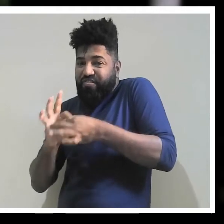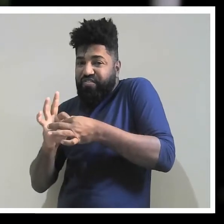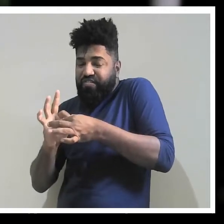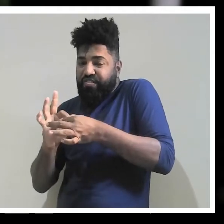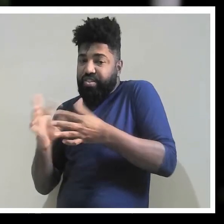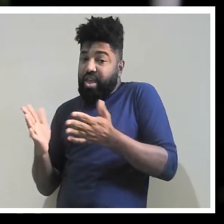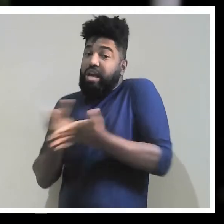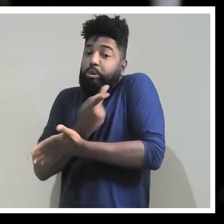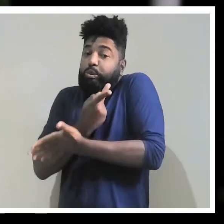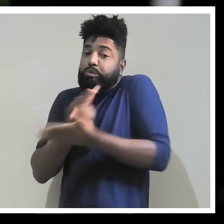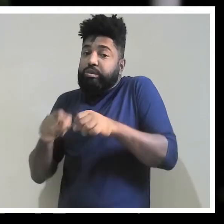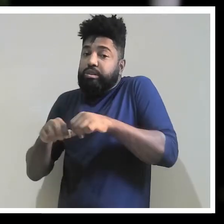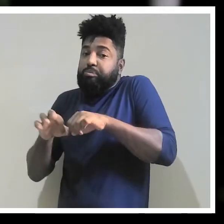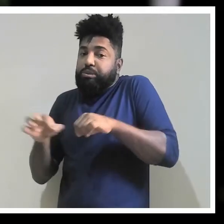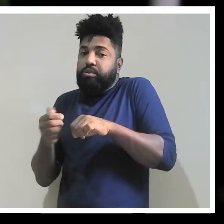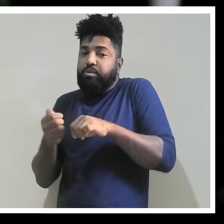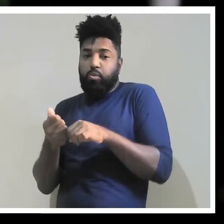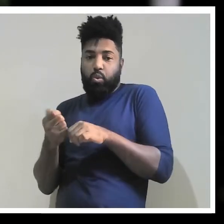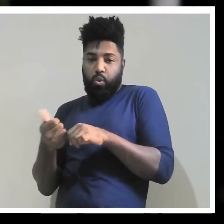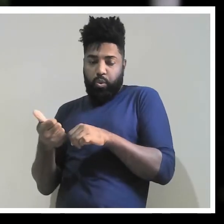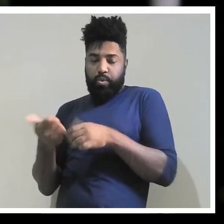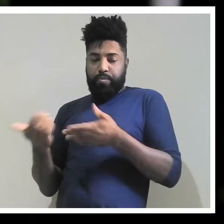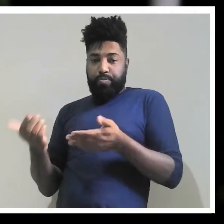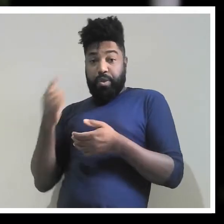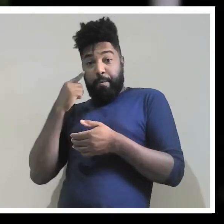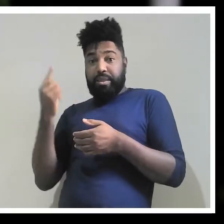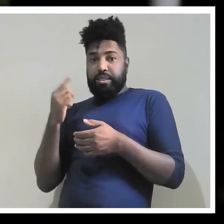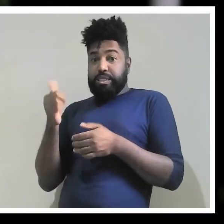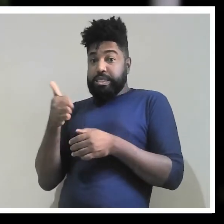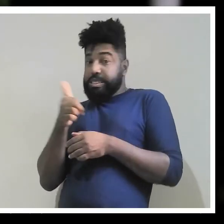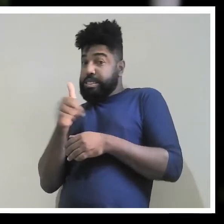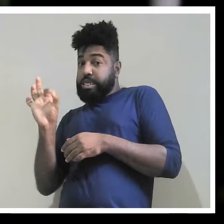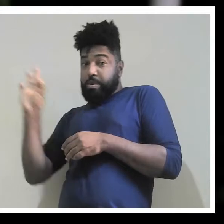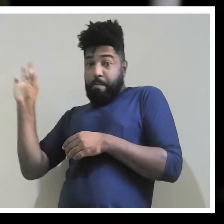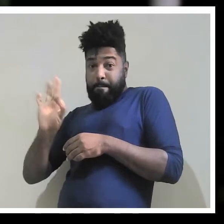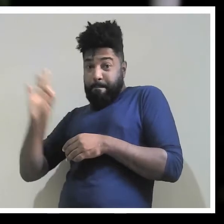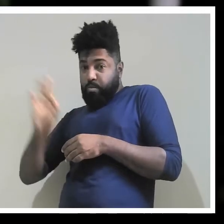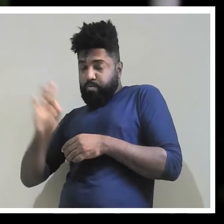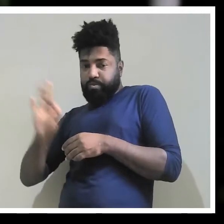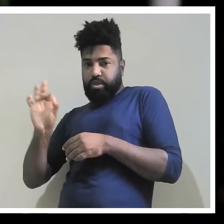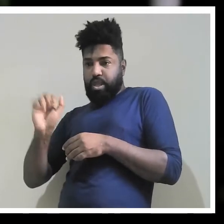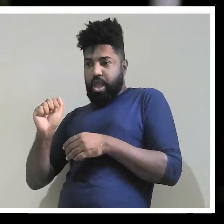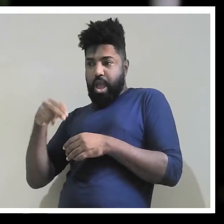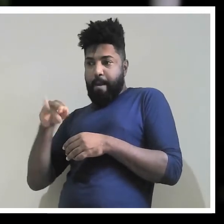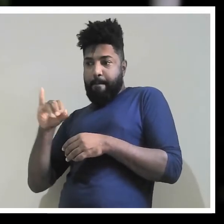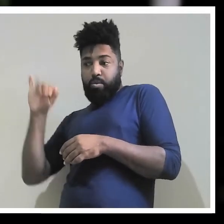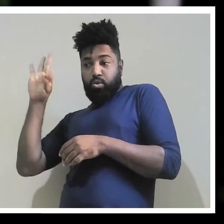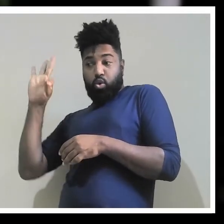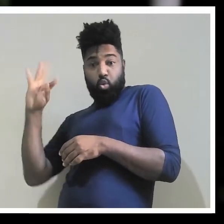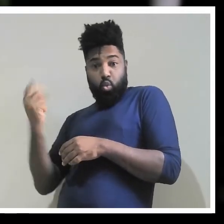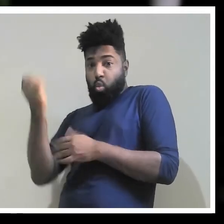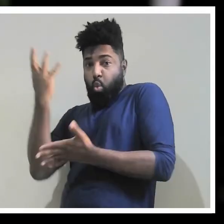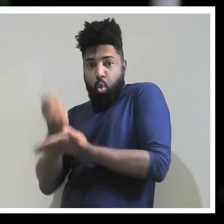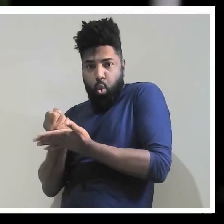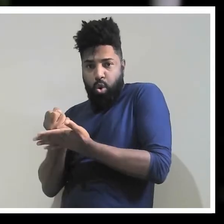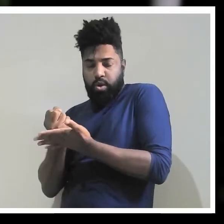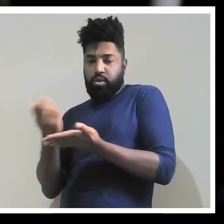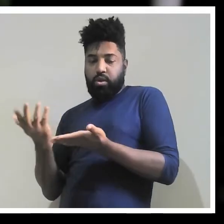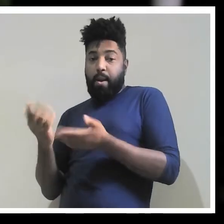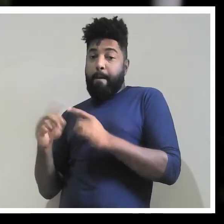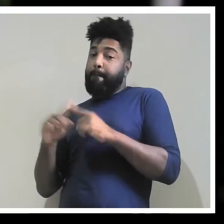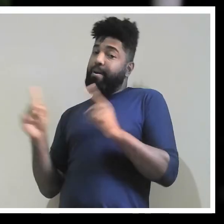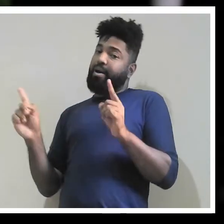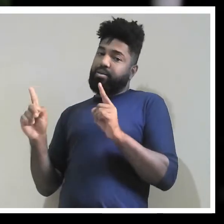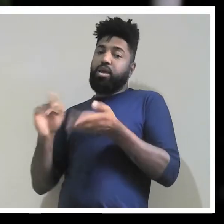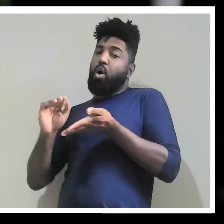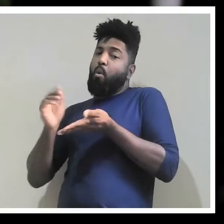está admitindo que 100% da amônia estaria sendo absorvida pela solução, e isso não é verdade. Um pouquinho não é absorvido e vai embora para o